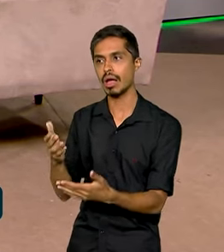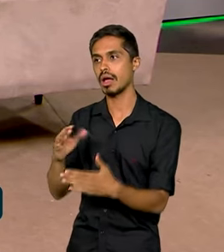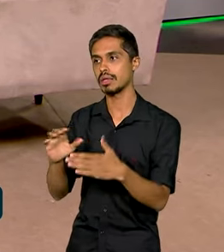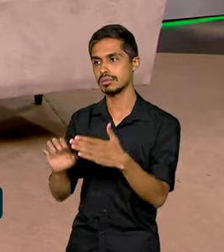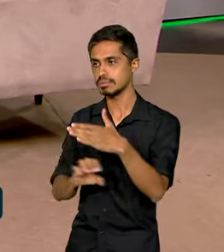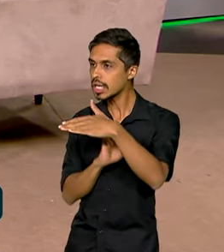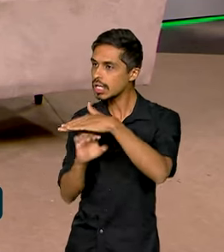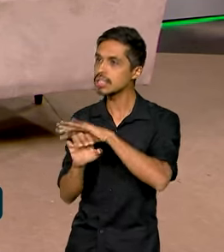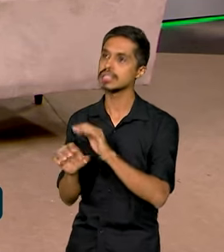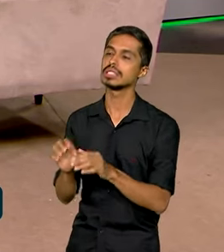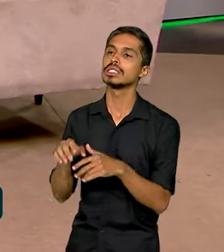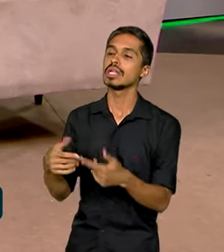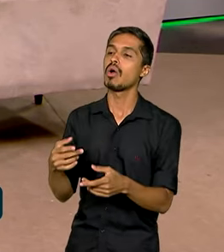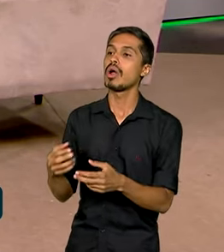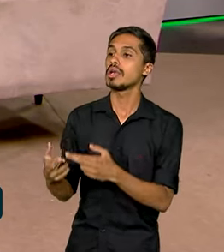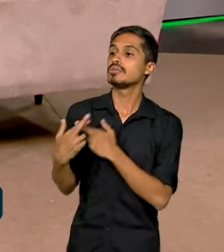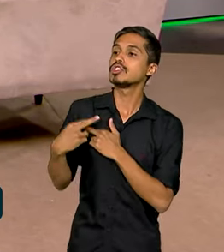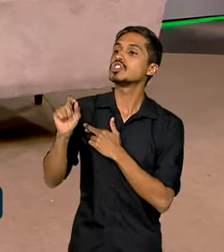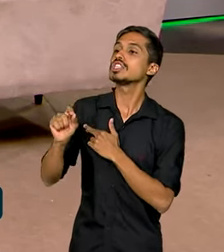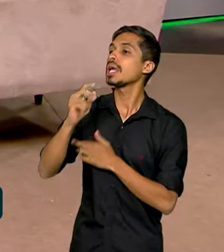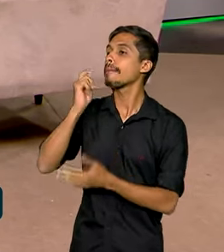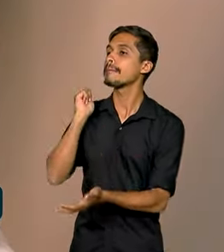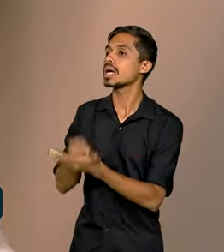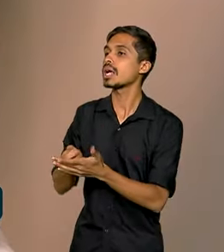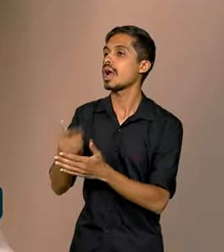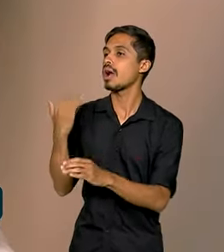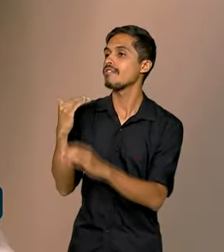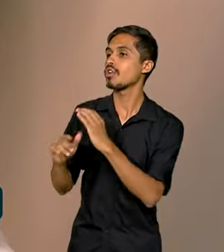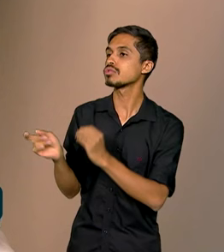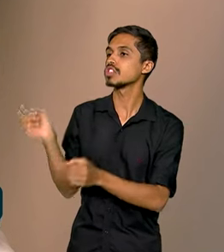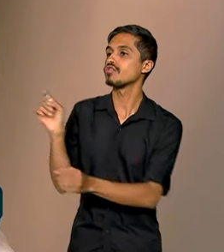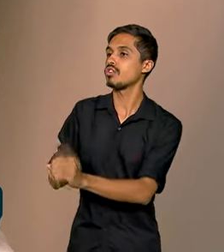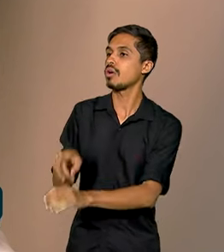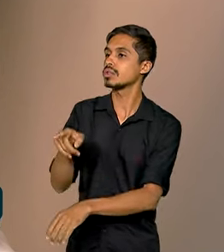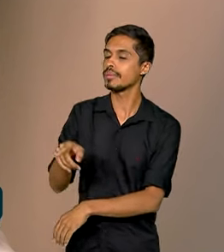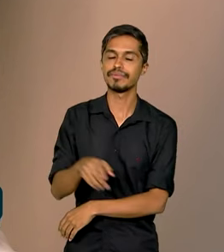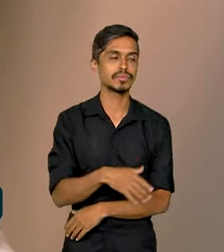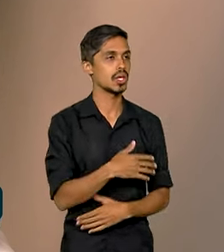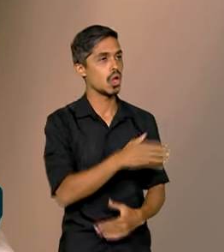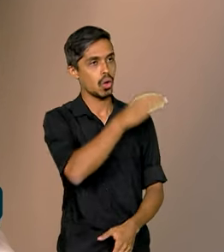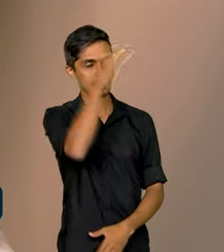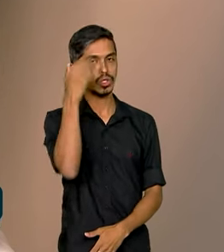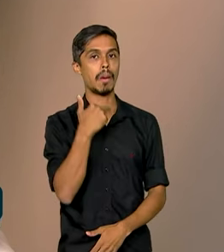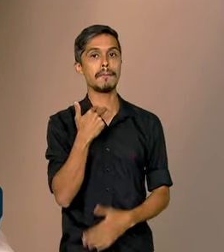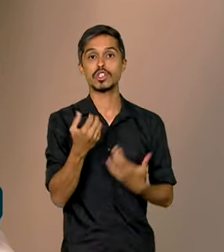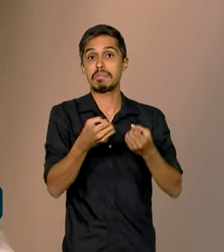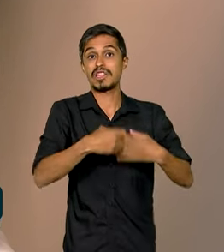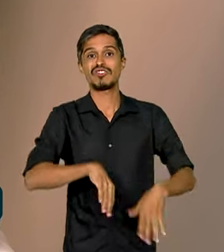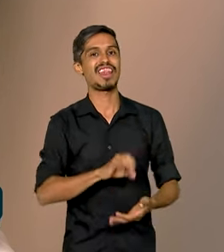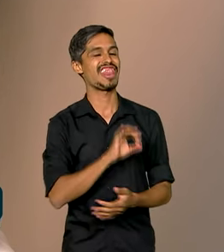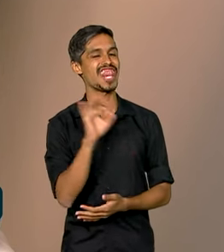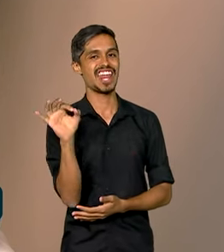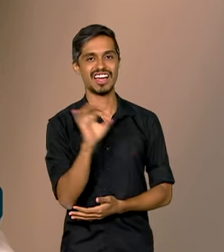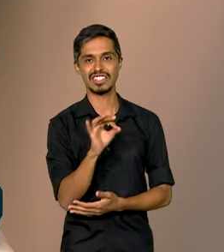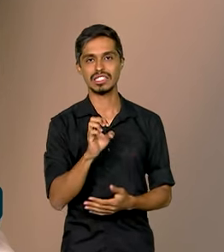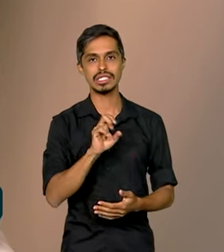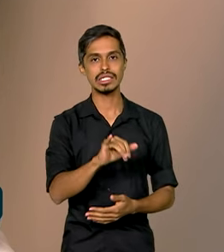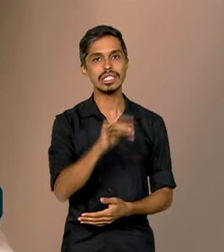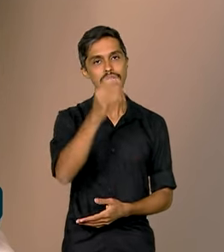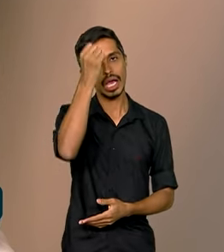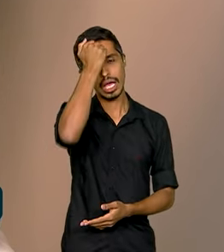Eh cabe a quem pagar essa despesa bom o o consumidor ele não pode ter ônus nenhum com o direito de arrependimento